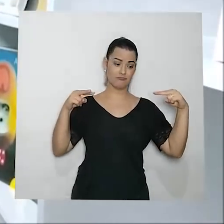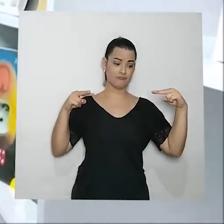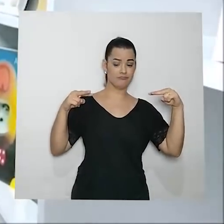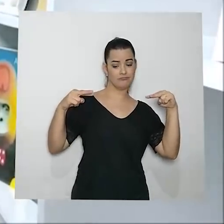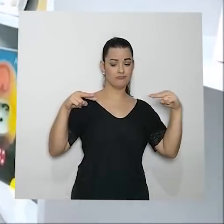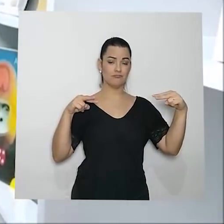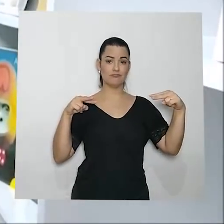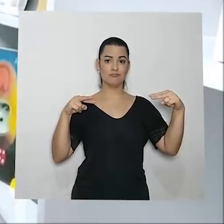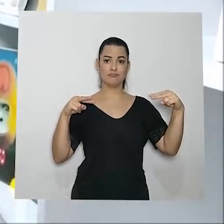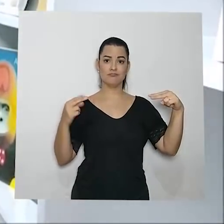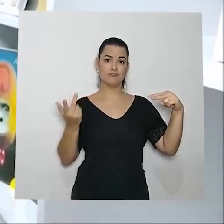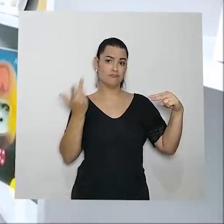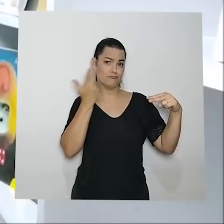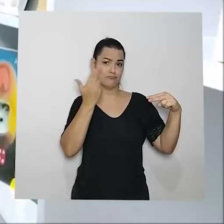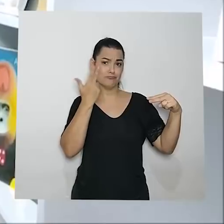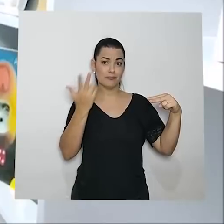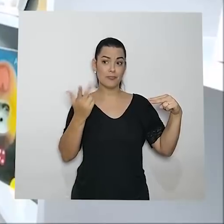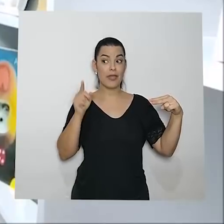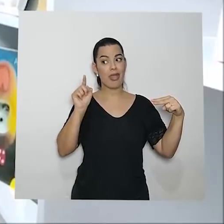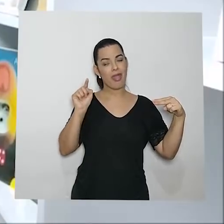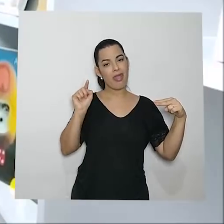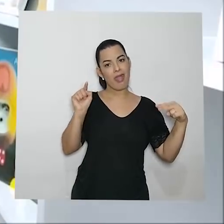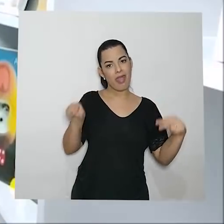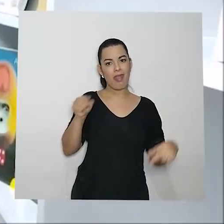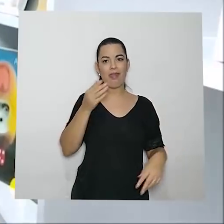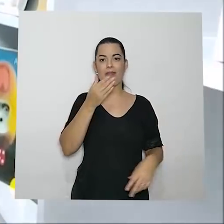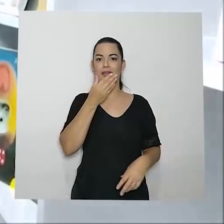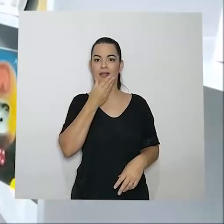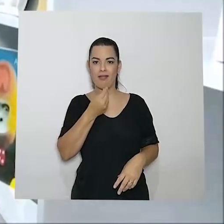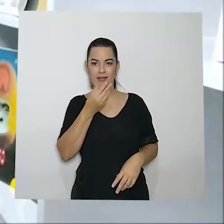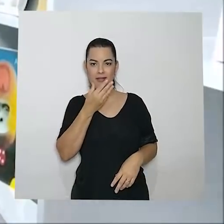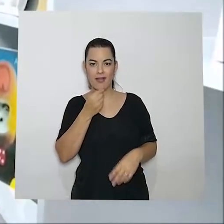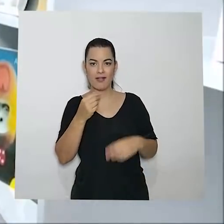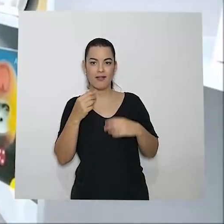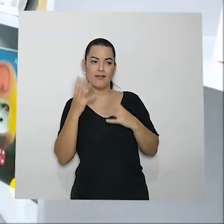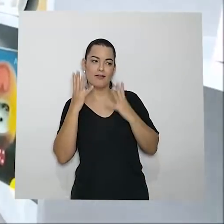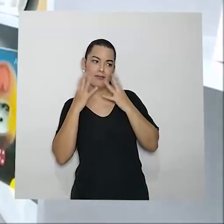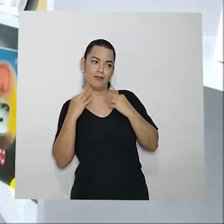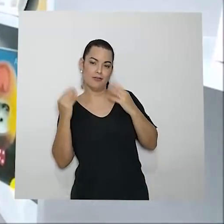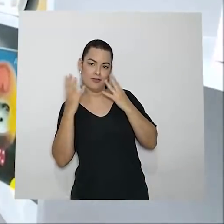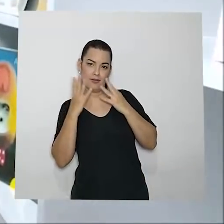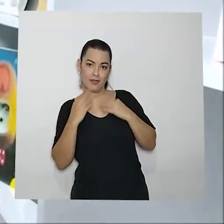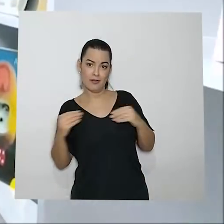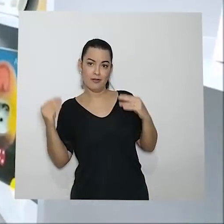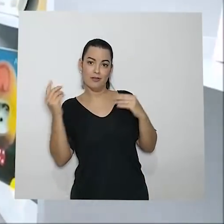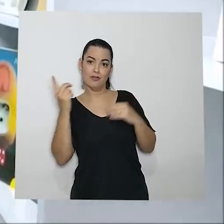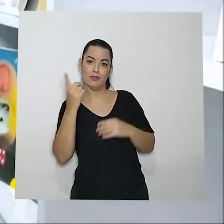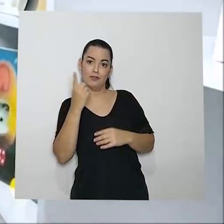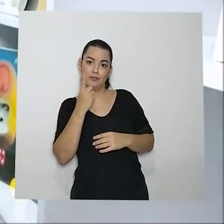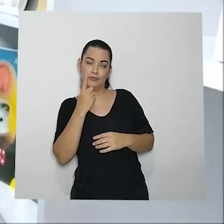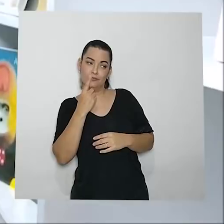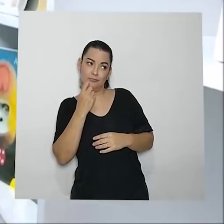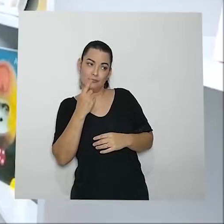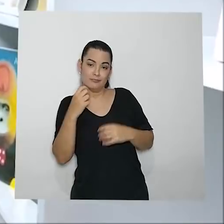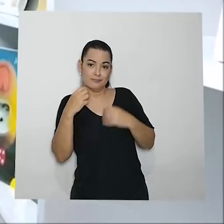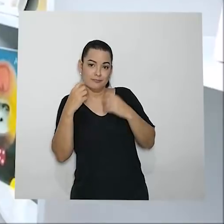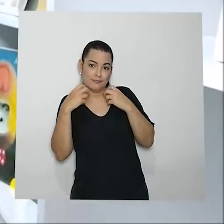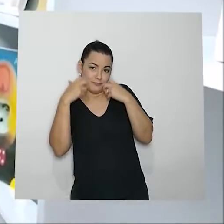era medonho e acanhado. Ela era medonha e manhosa.